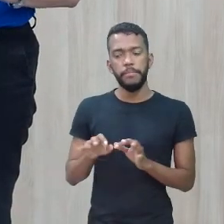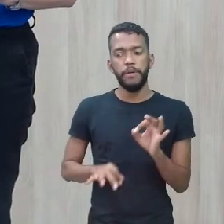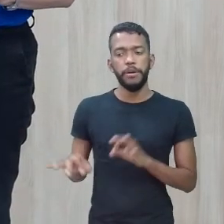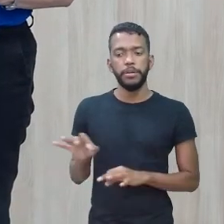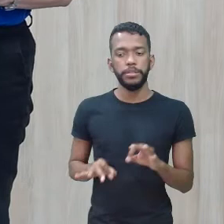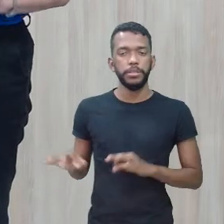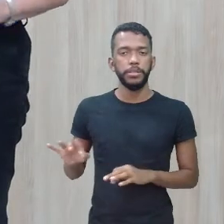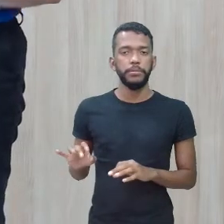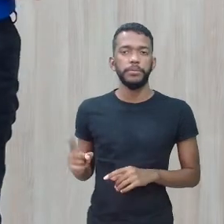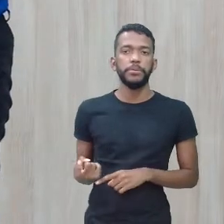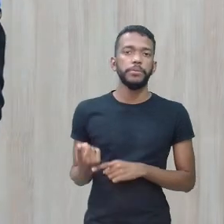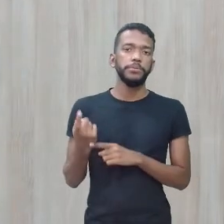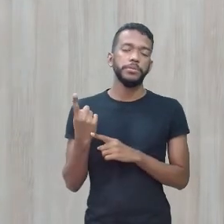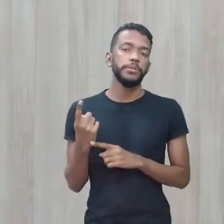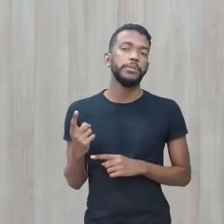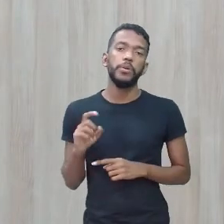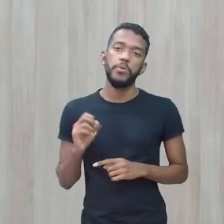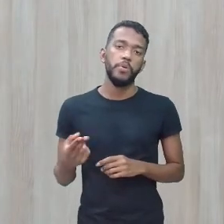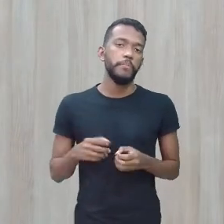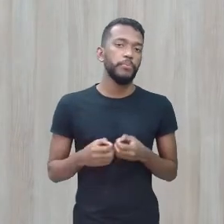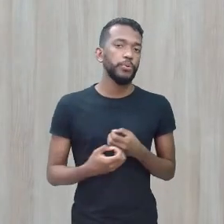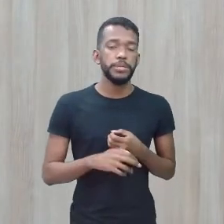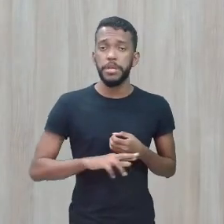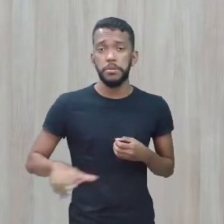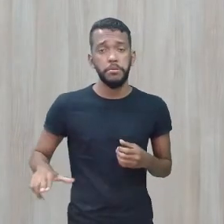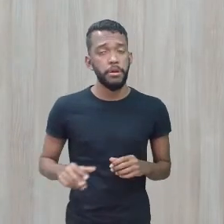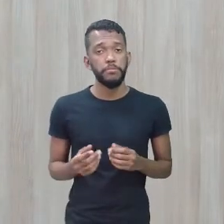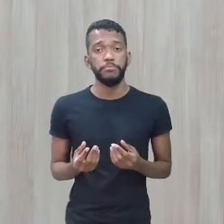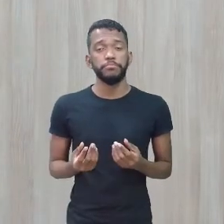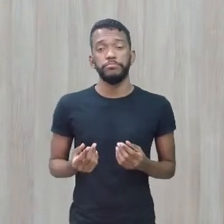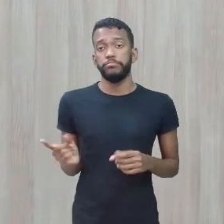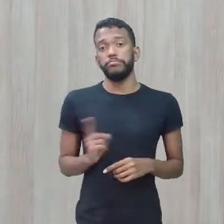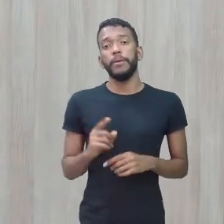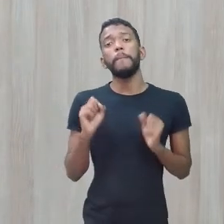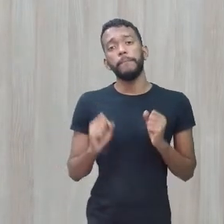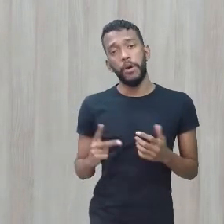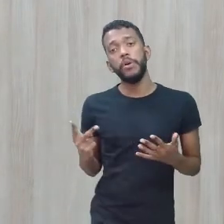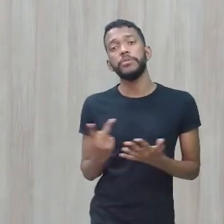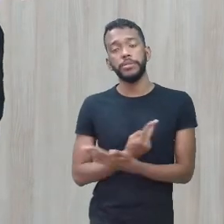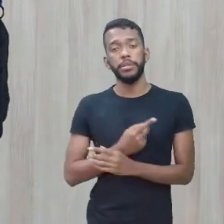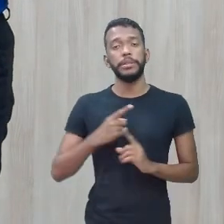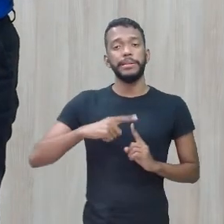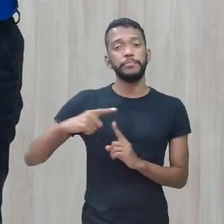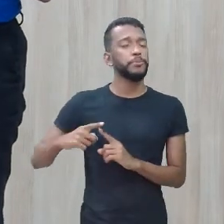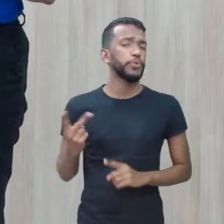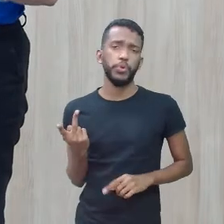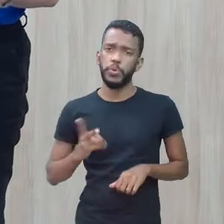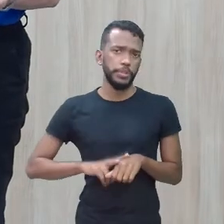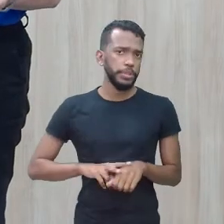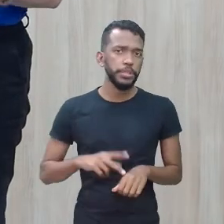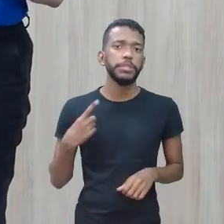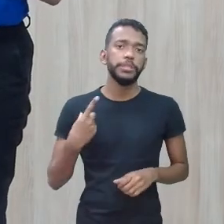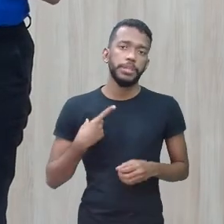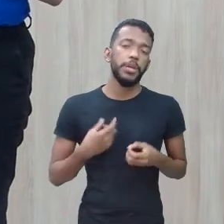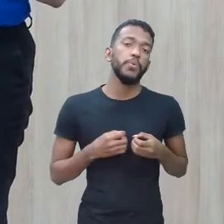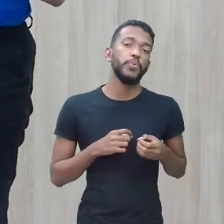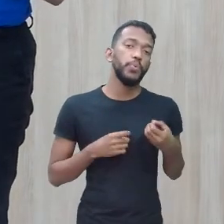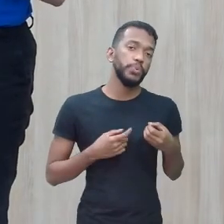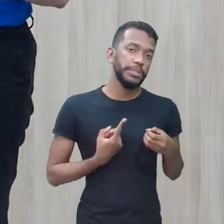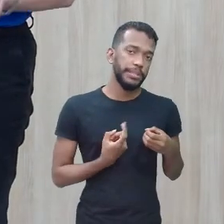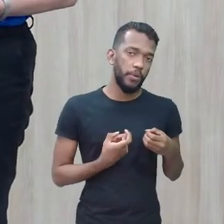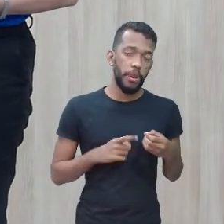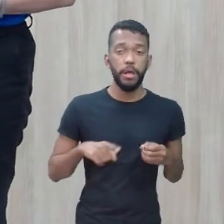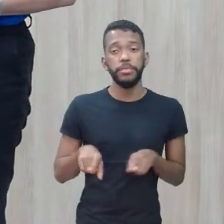organismos unicelulares ou pluricelulares. Ele pode acontecer nos dois tipos, tanto unicelulares